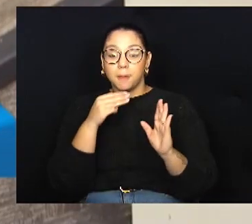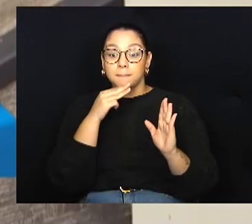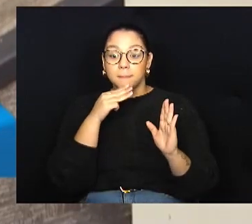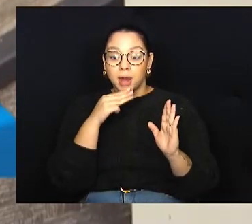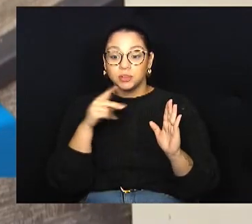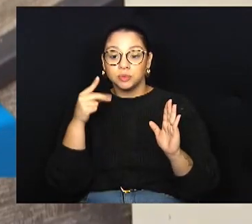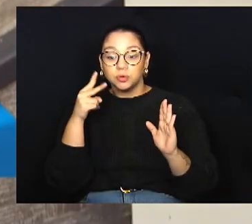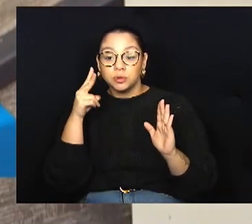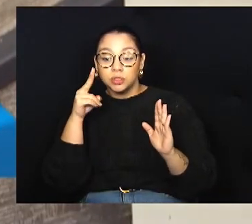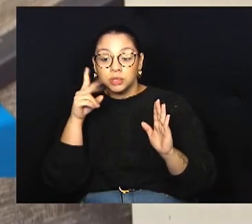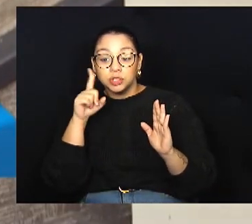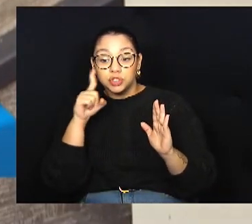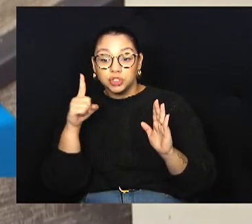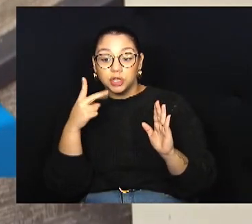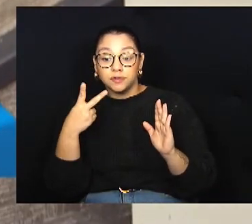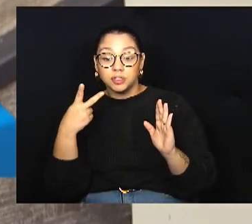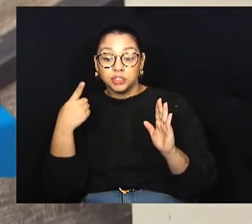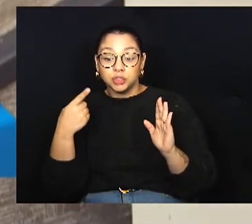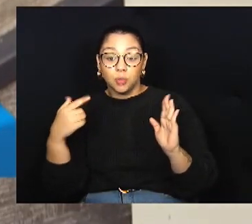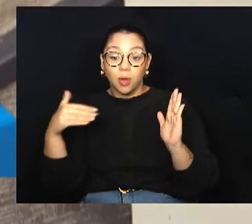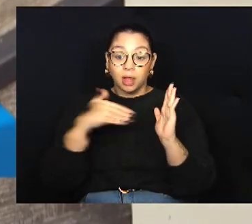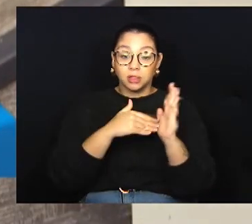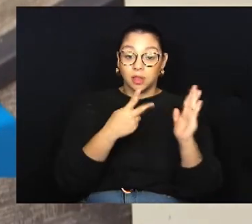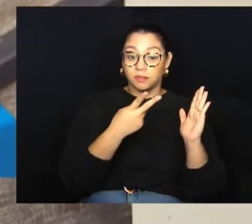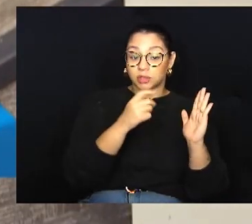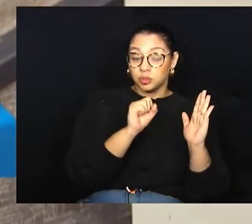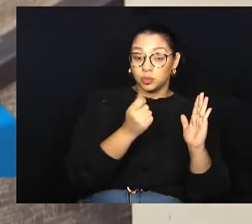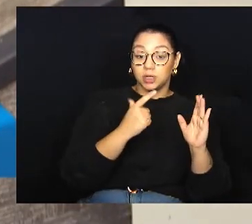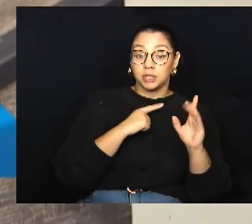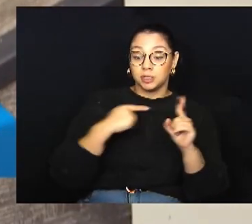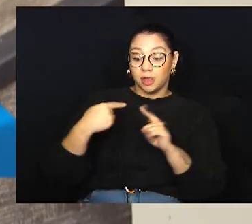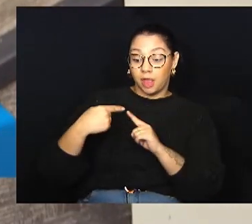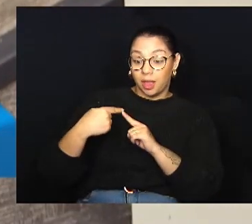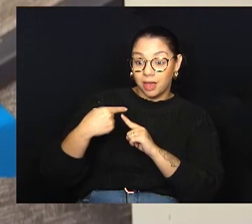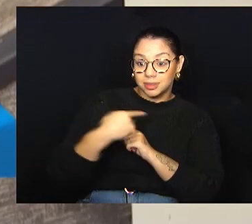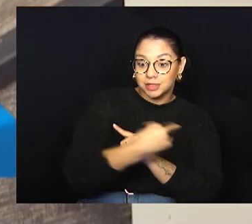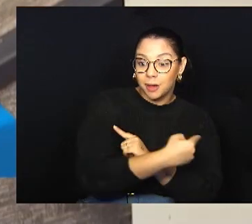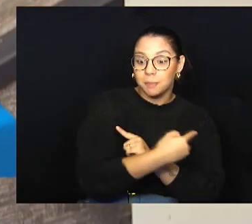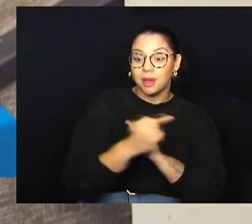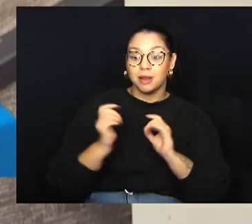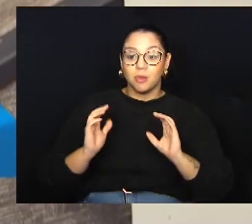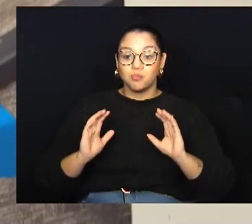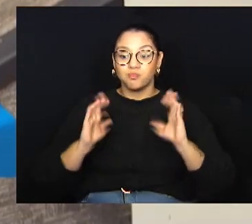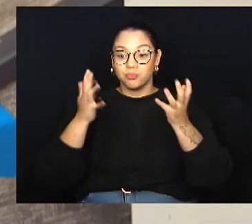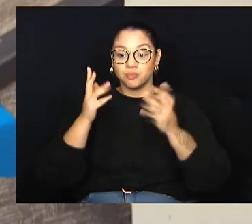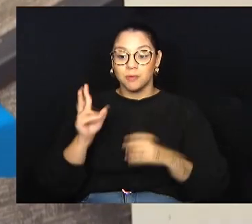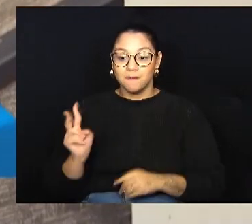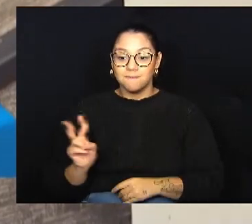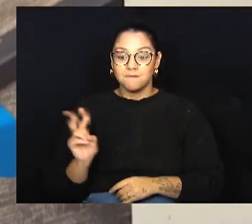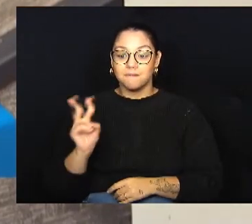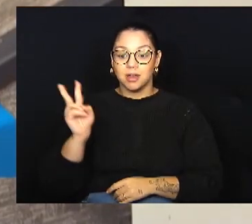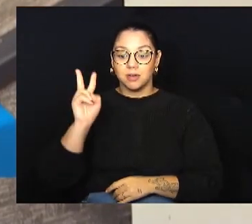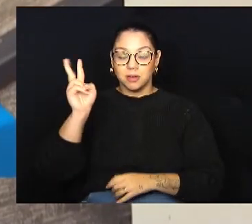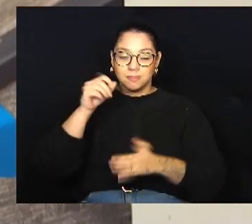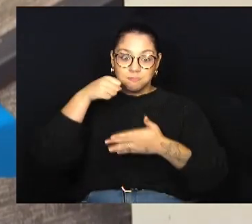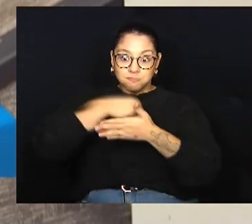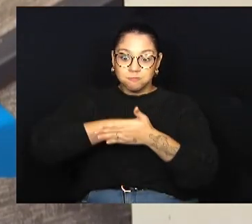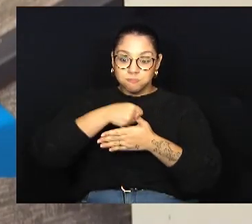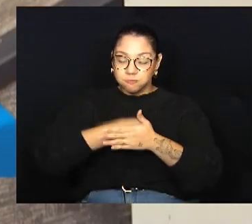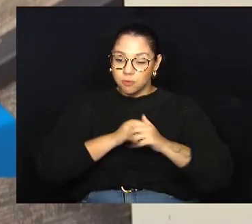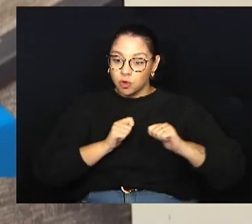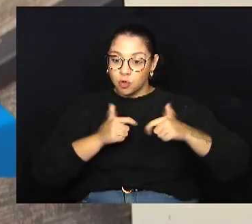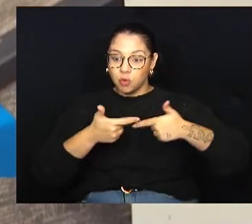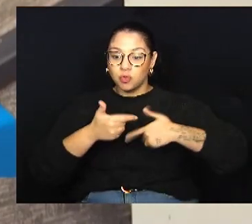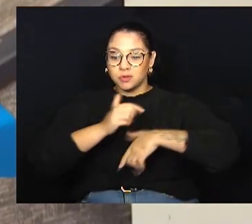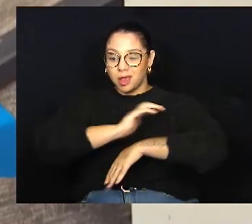até o dia 28, tem a semana de comemoração e de valorização da luta contra o